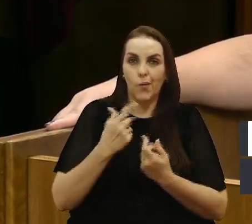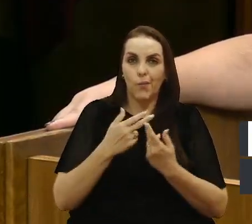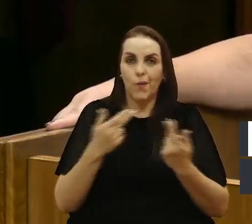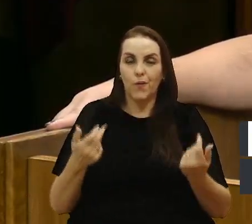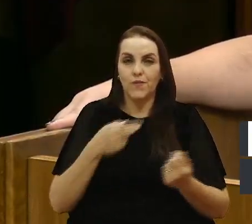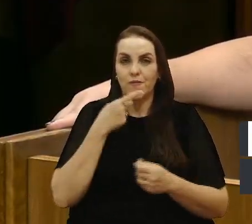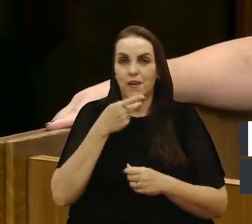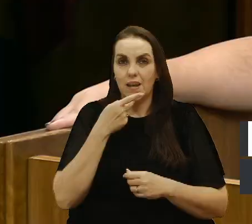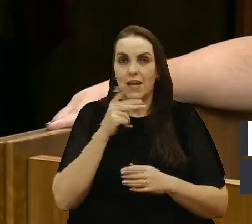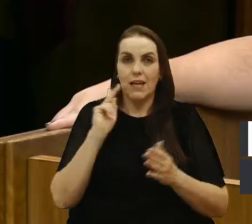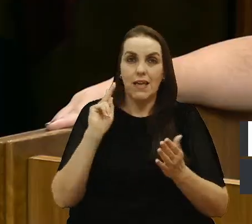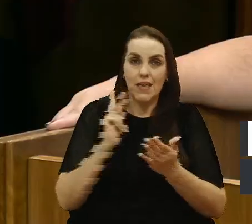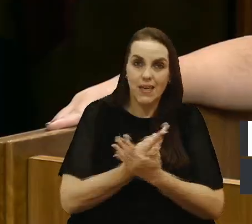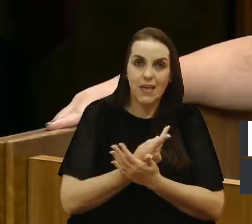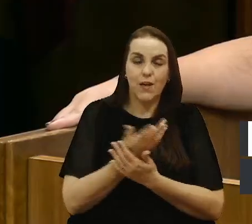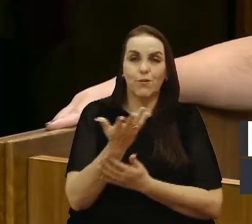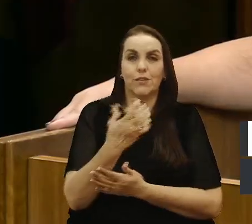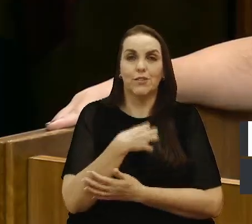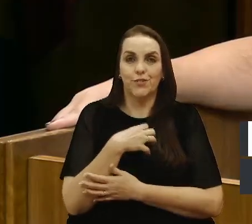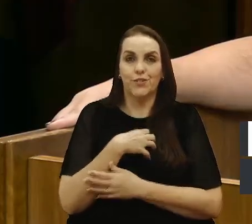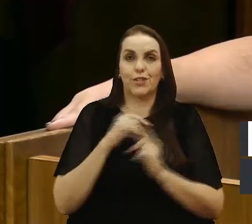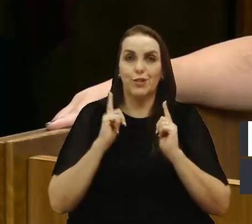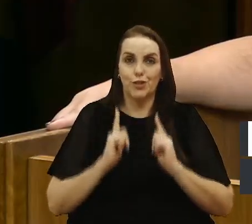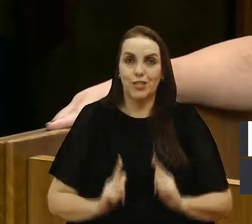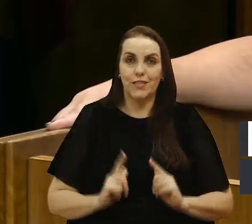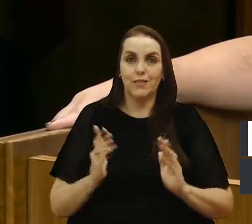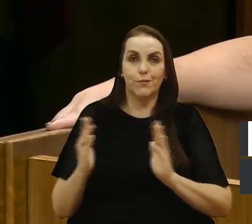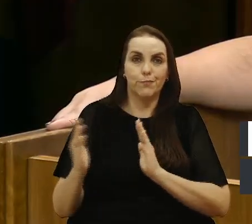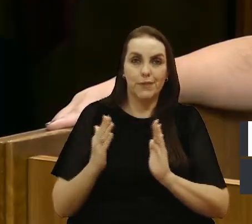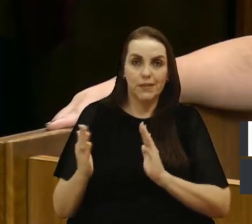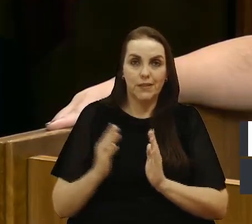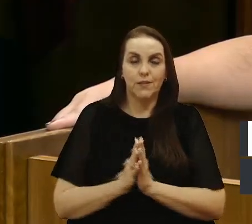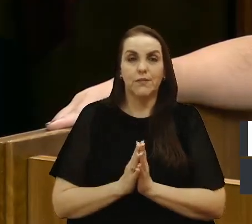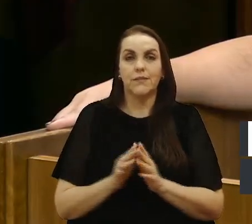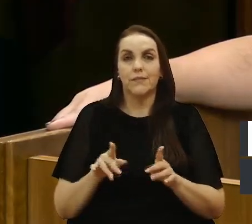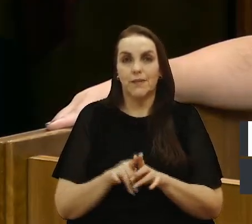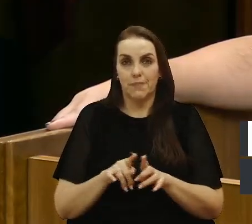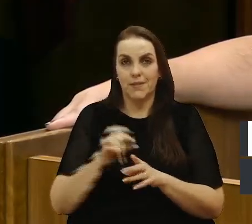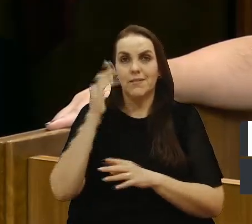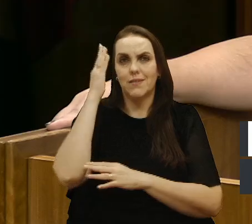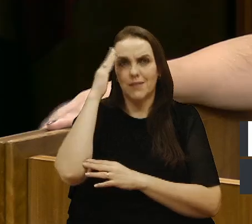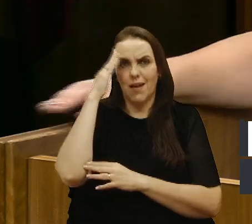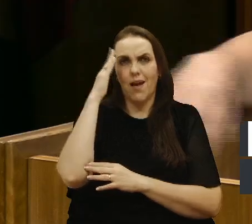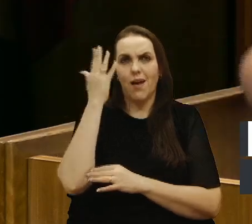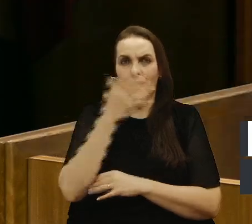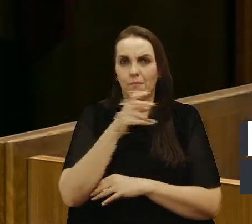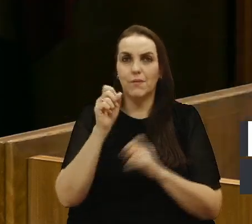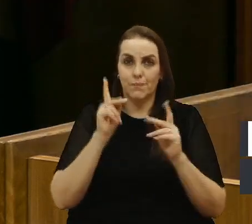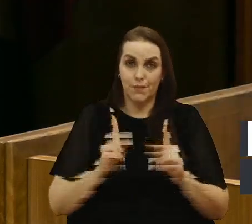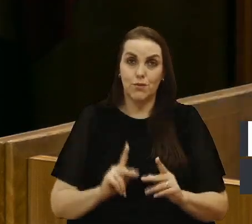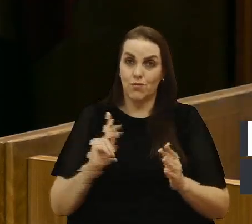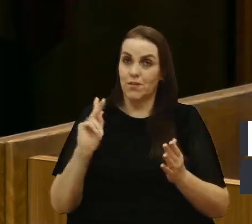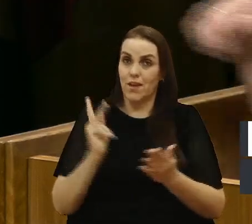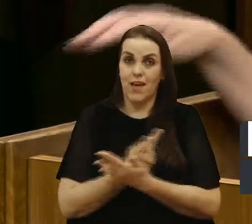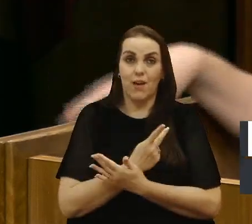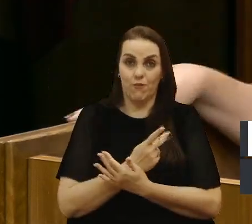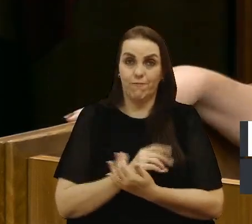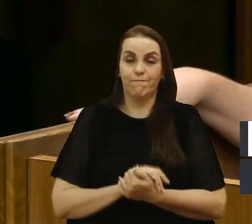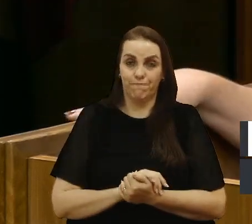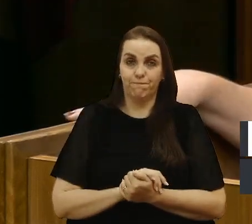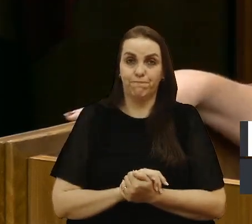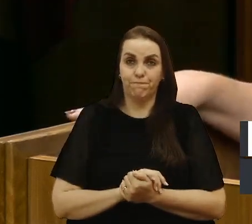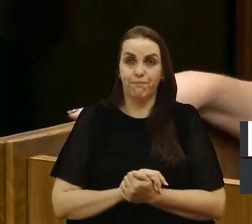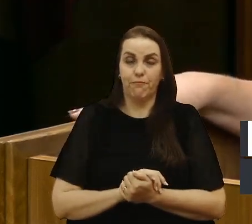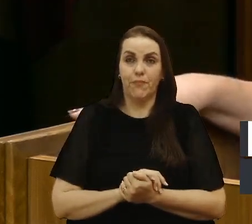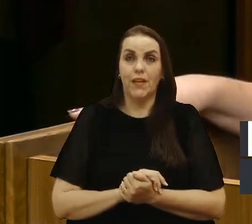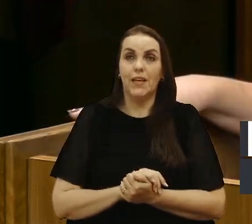como as pessoas fizeram a gestão naquele período, e a gente sabe que pessoas erram, e errar é humano. Daqui a pouco a gente tem